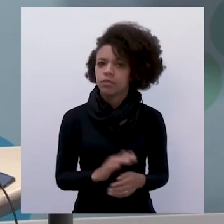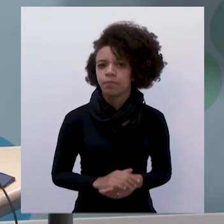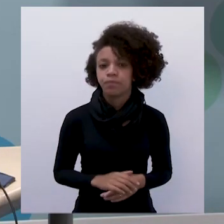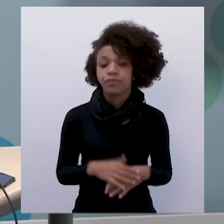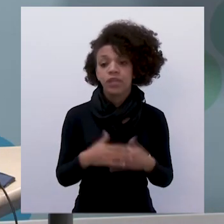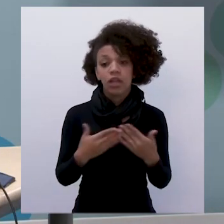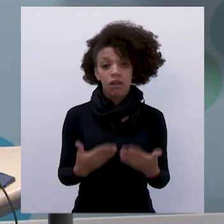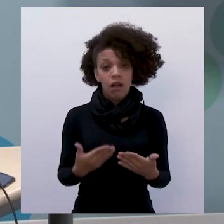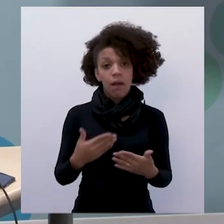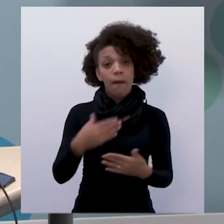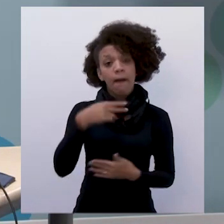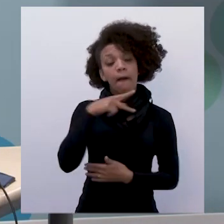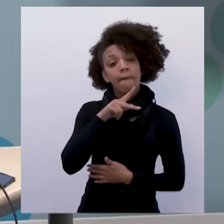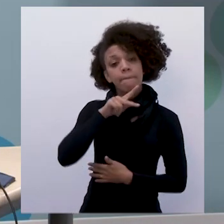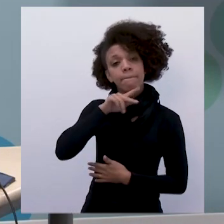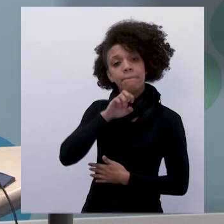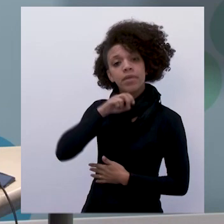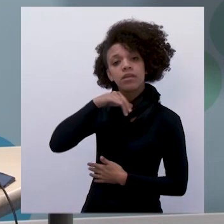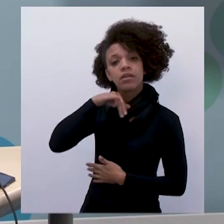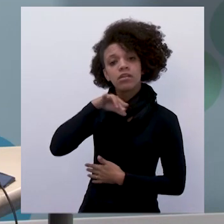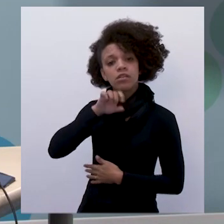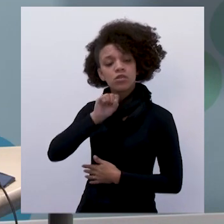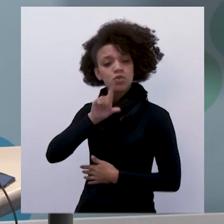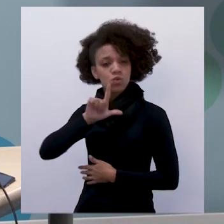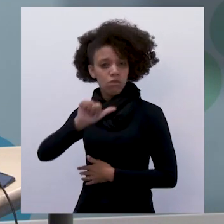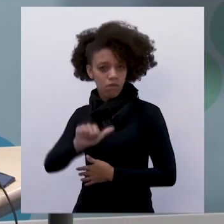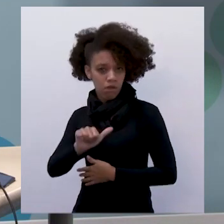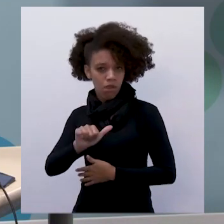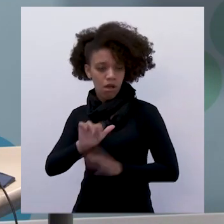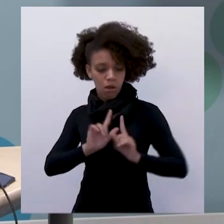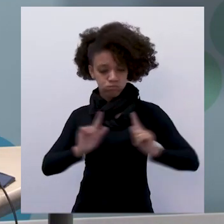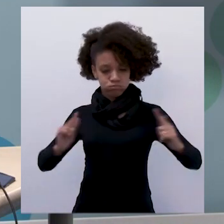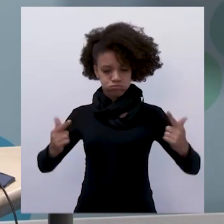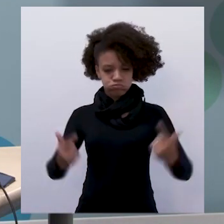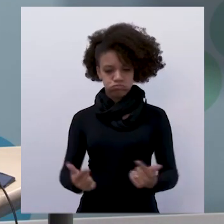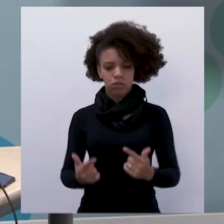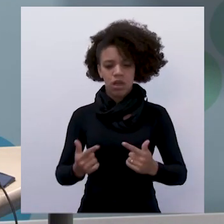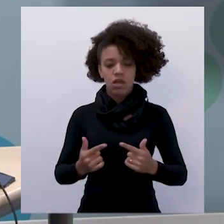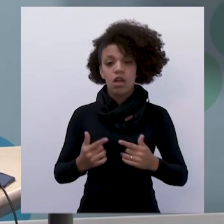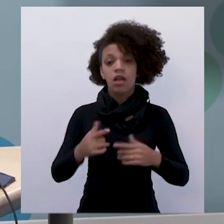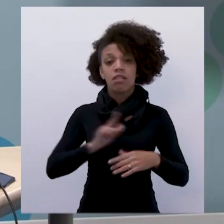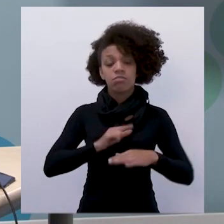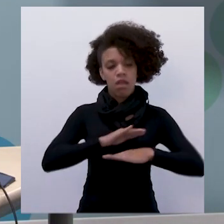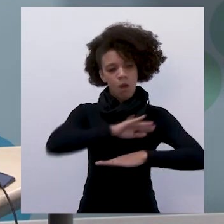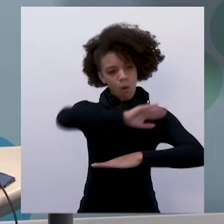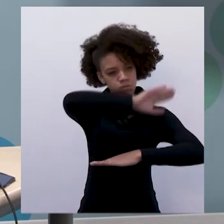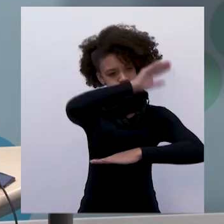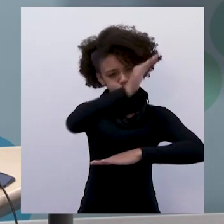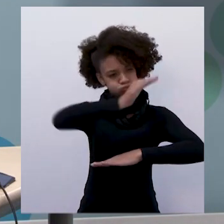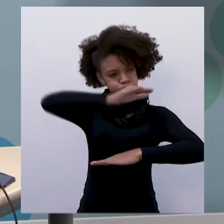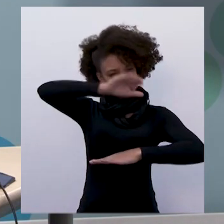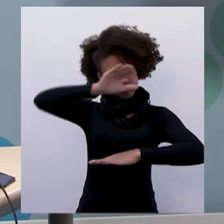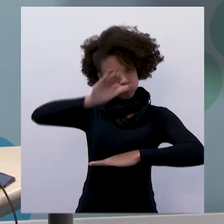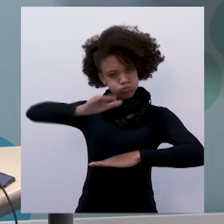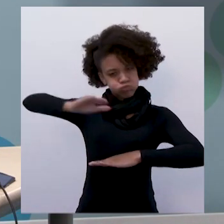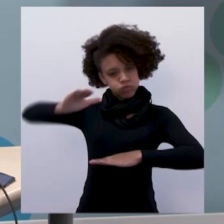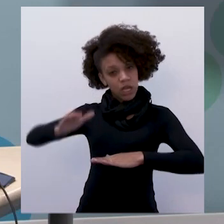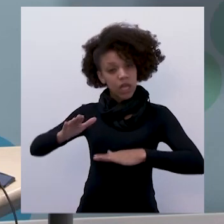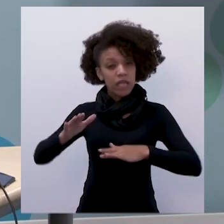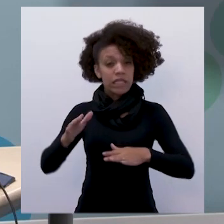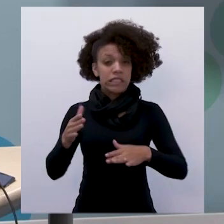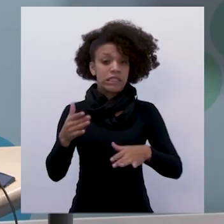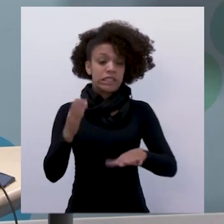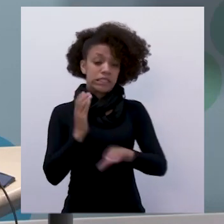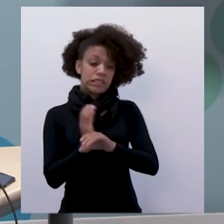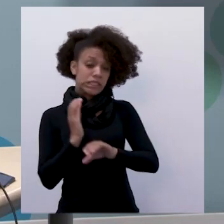Península Balcânica, ela tem um terreno bastante acidentado, com muitas cadeias de montanhas, e nem sempre a comunicação